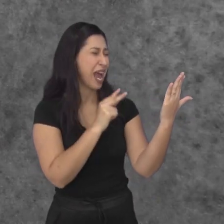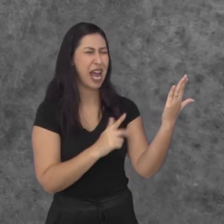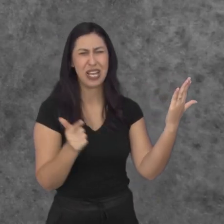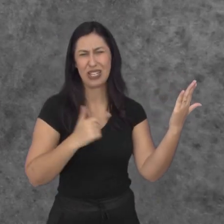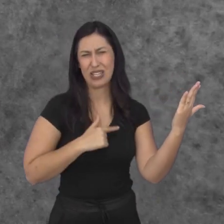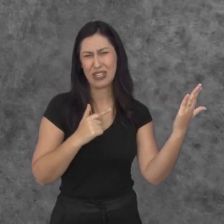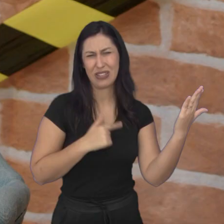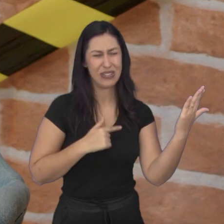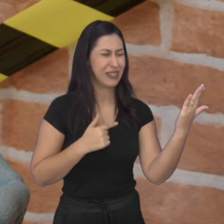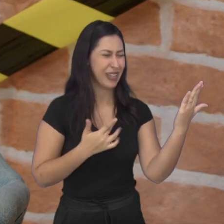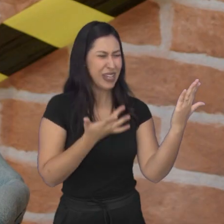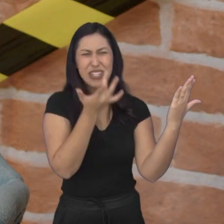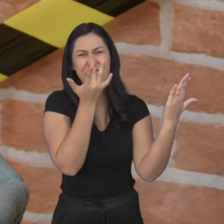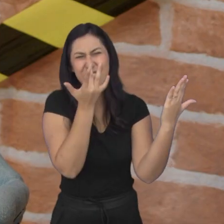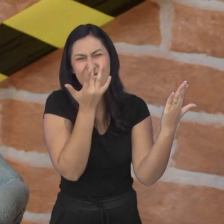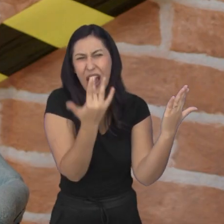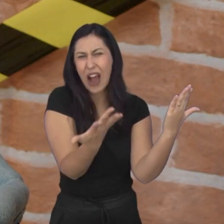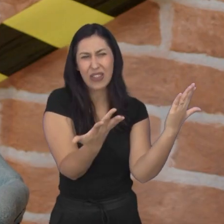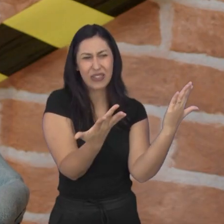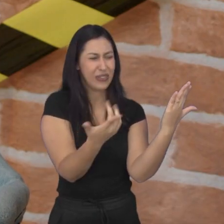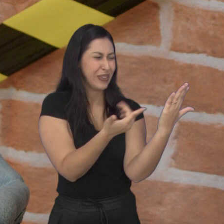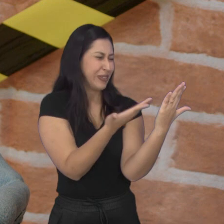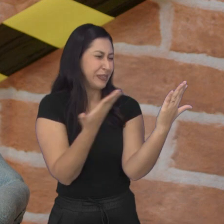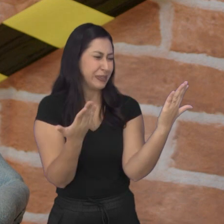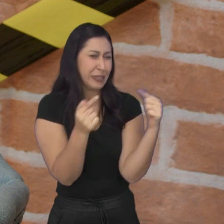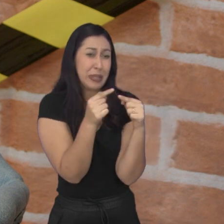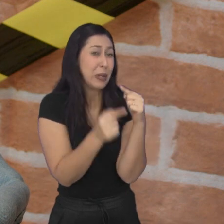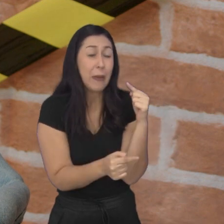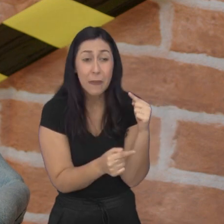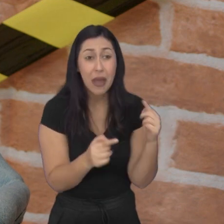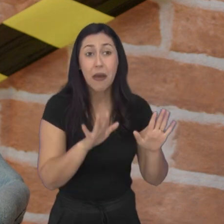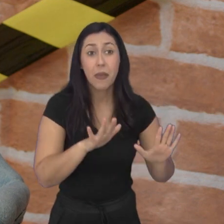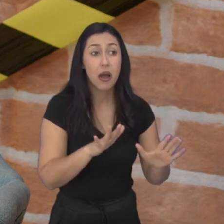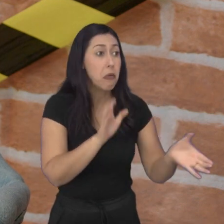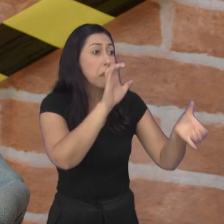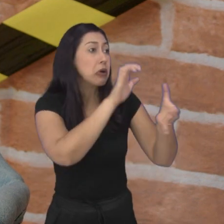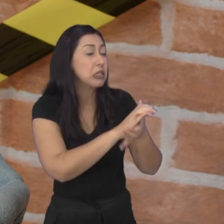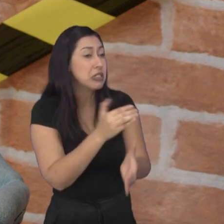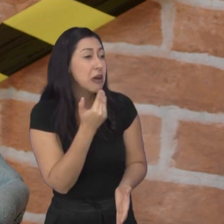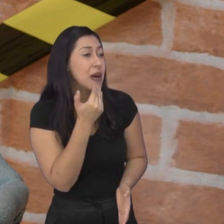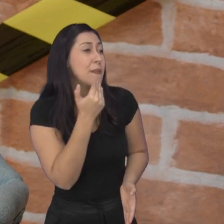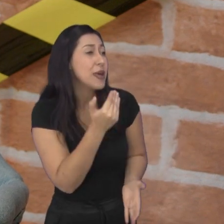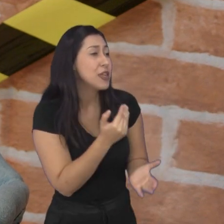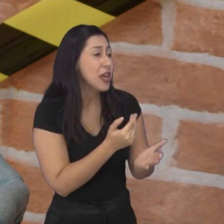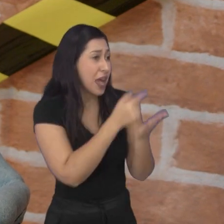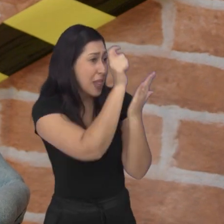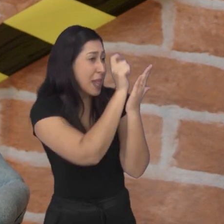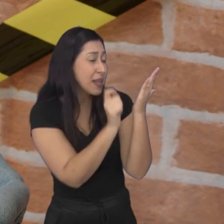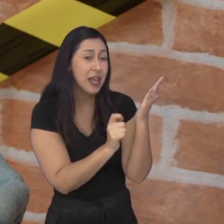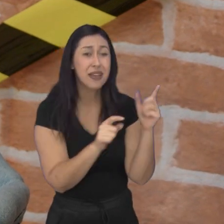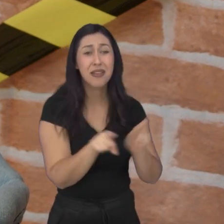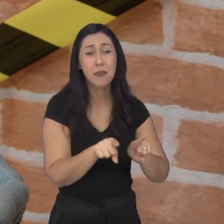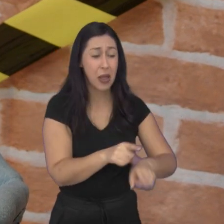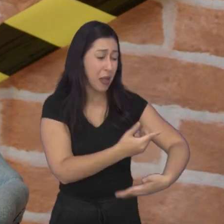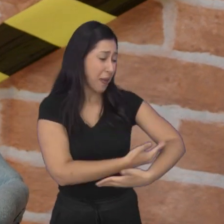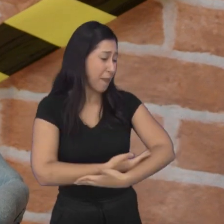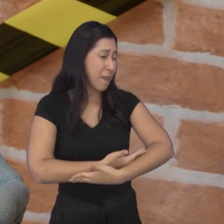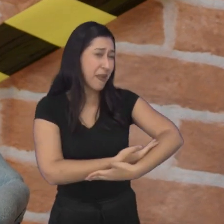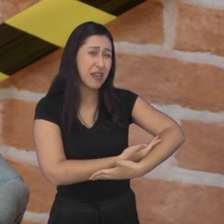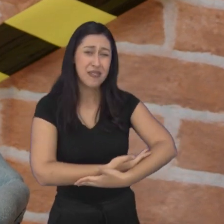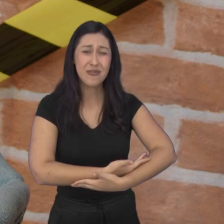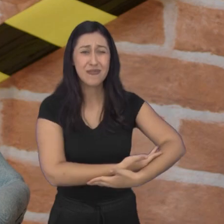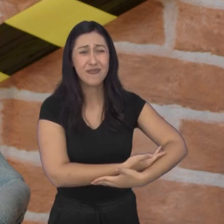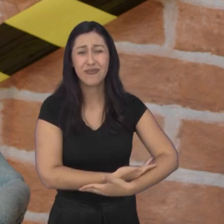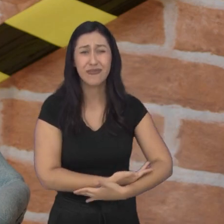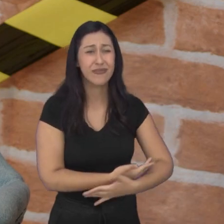Era, assim, muito cafona. Era um monte de casal aleatório pedindo pra eu desenhar eles, e bebê, desenhar bebê, e